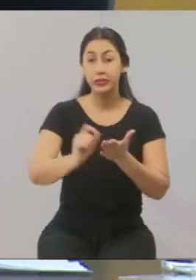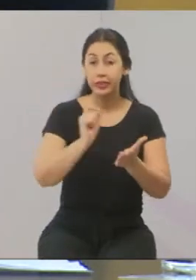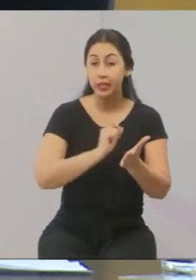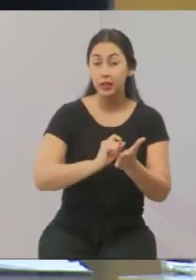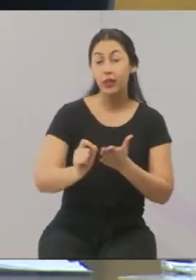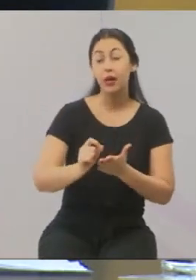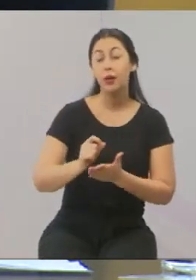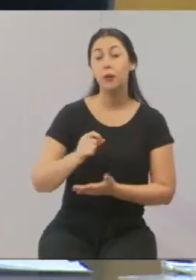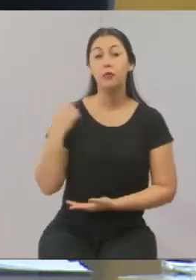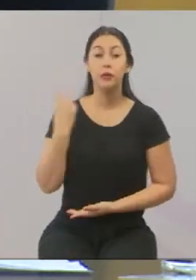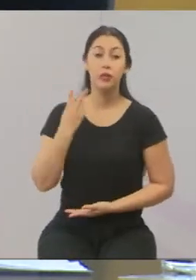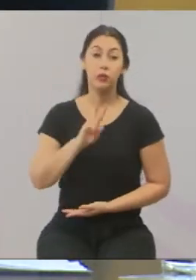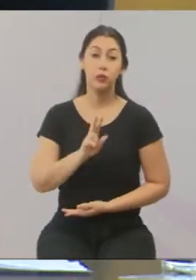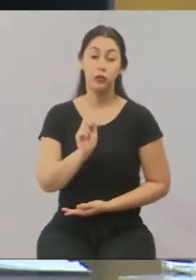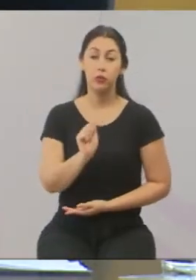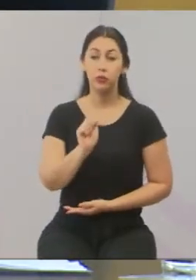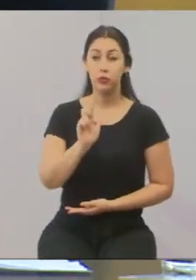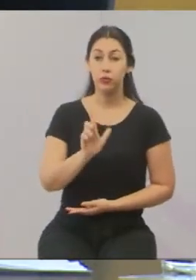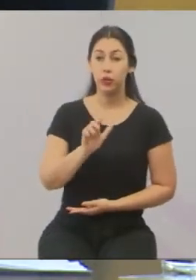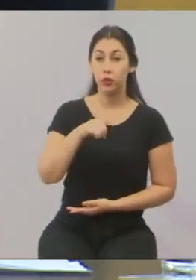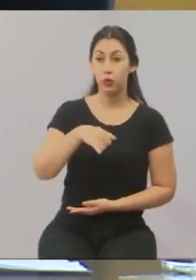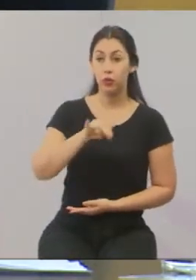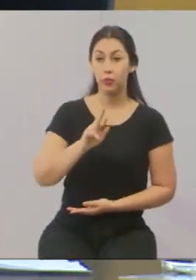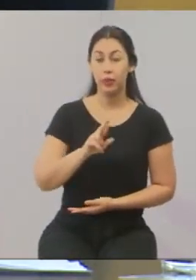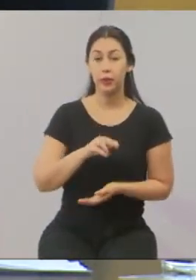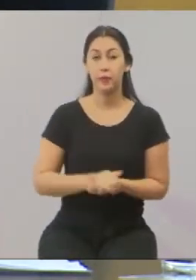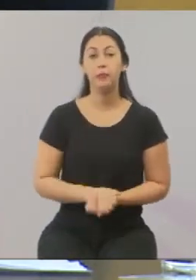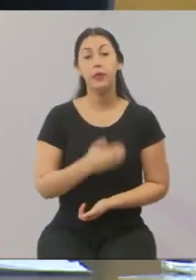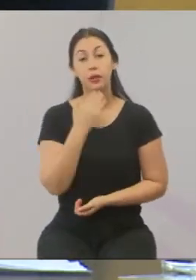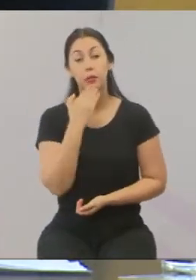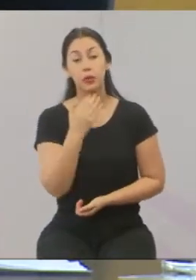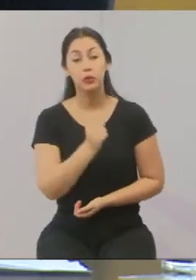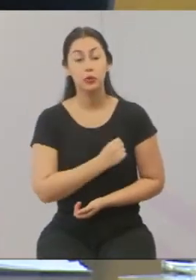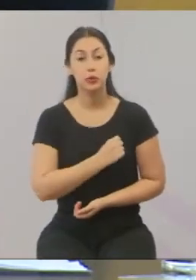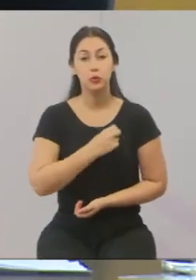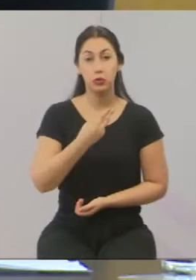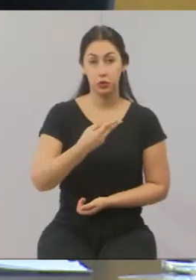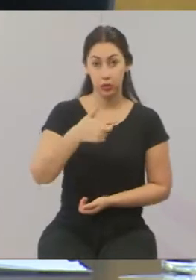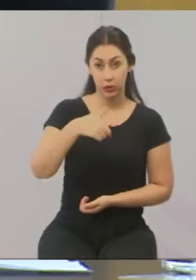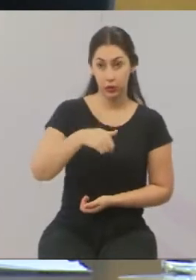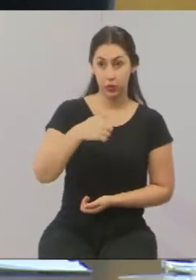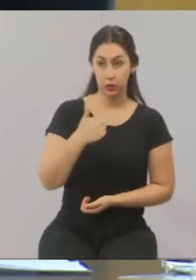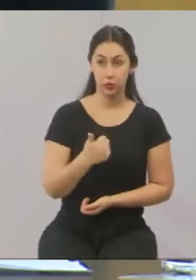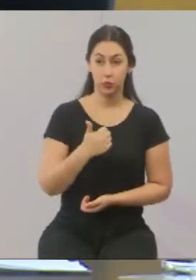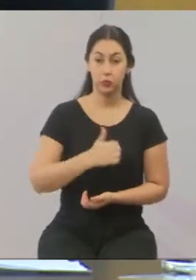subscrevemos. Vereador Valmir Parque do Meia Lua. Requerimento número 271.